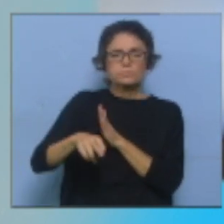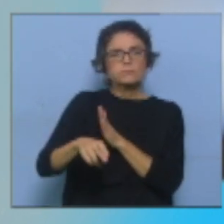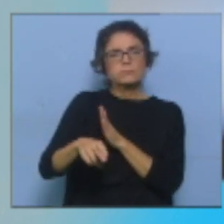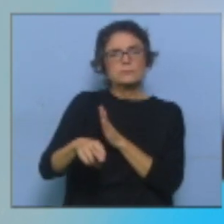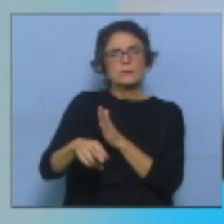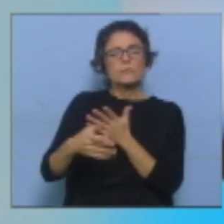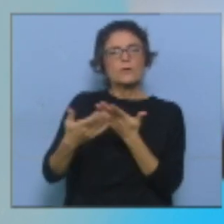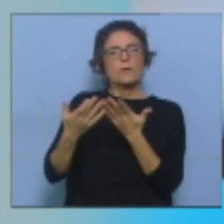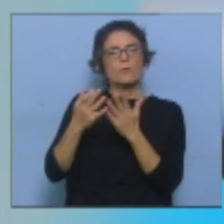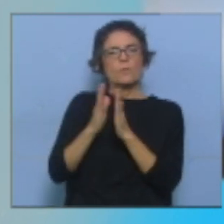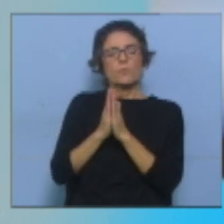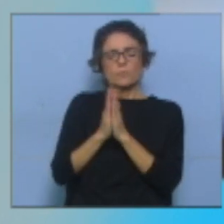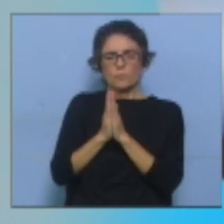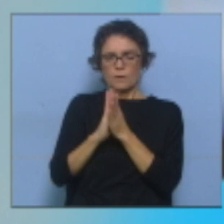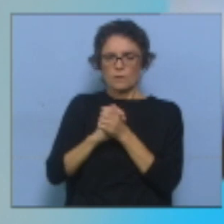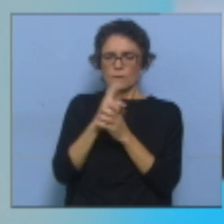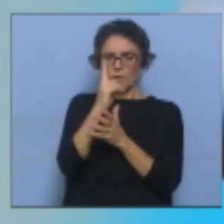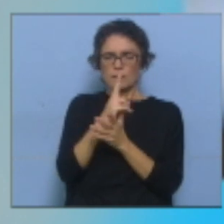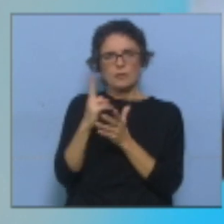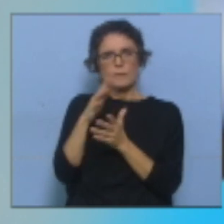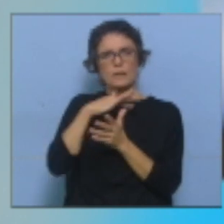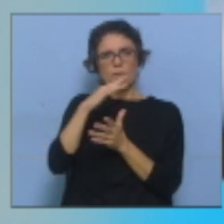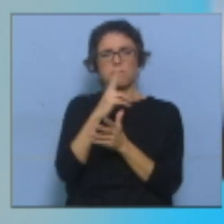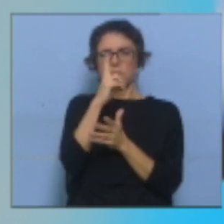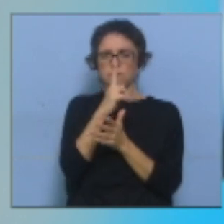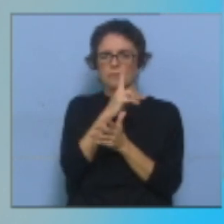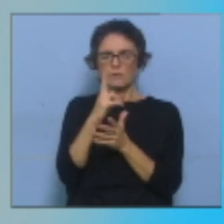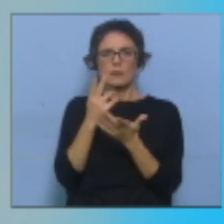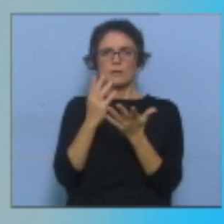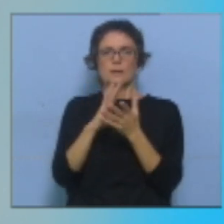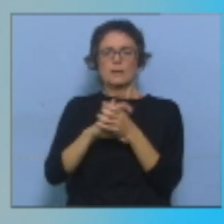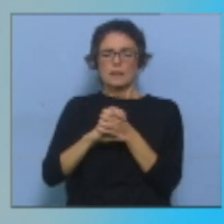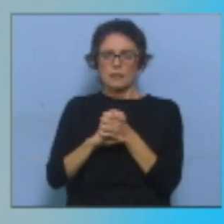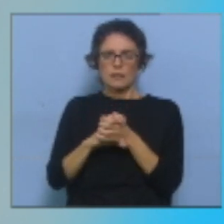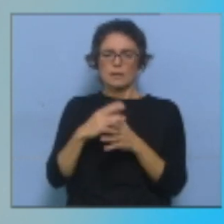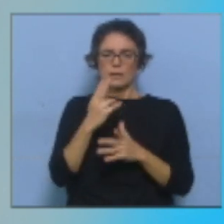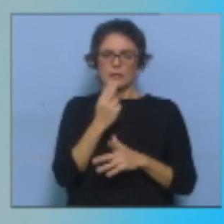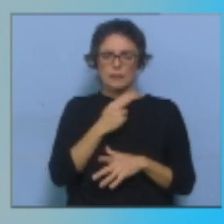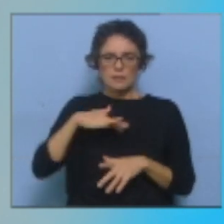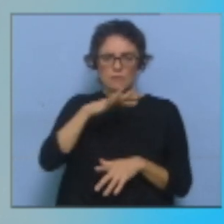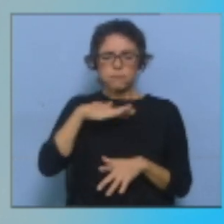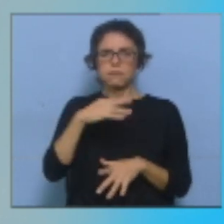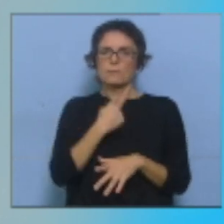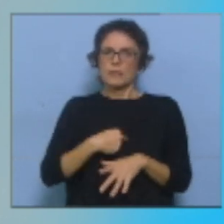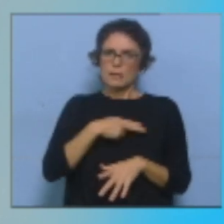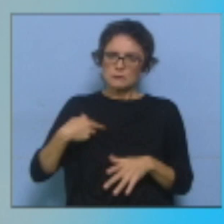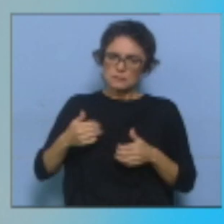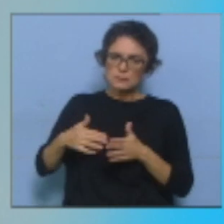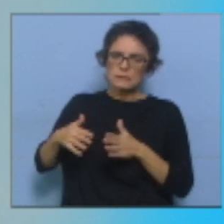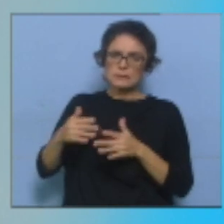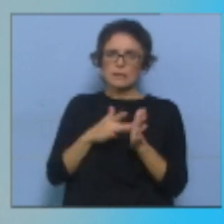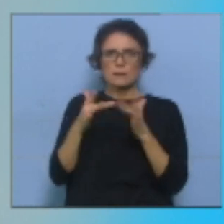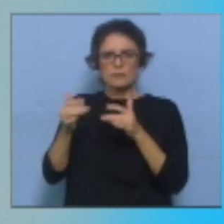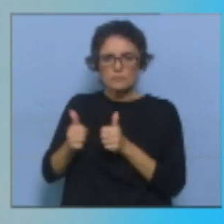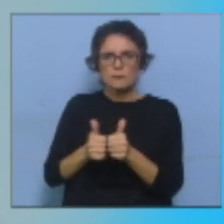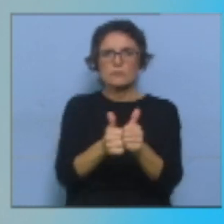sacramento de matrimónio, a noção de família cristã. Tudo isto tem sido um processo que está ongoing. Não parou ainda, não é? E também temos, por